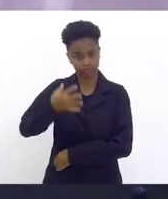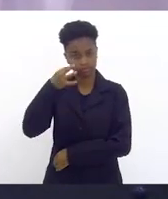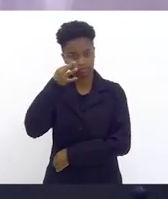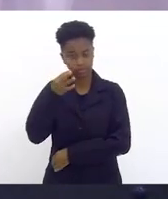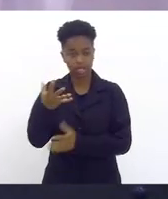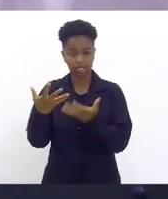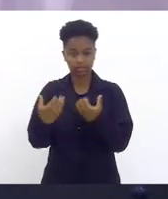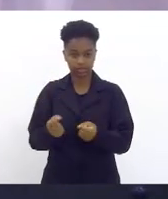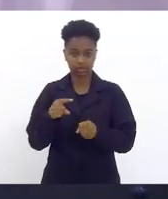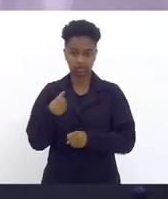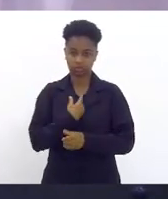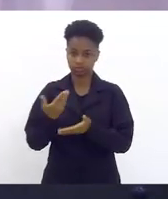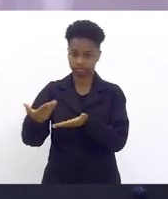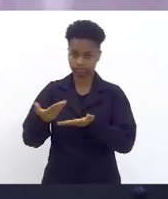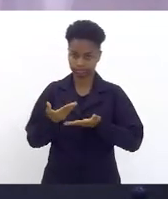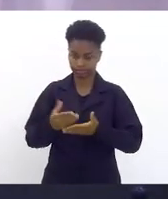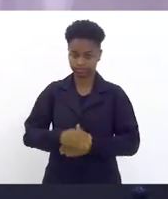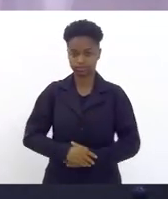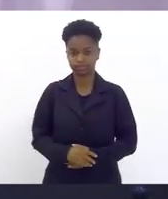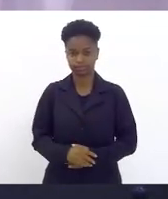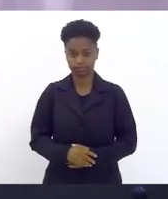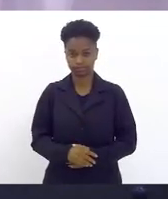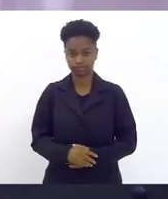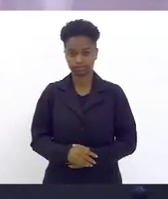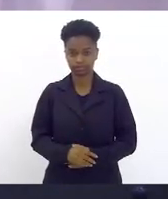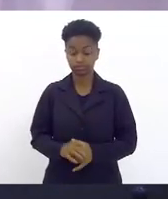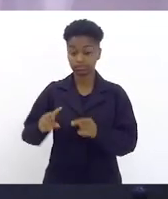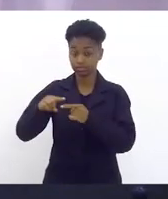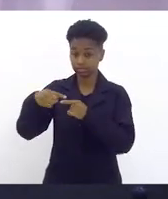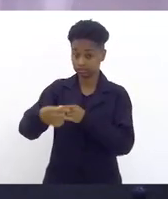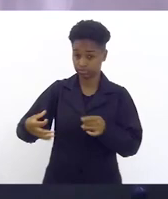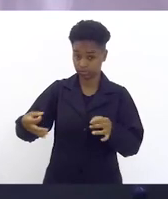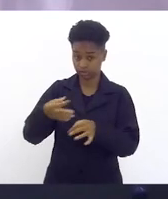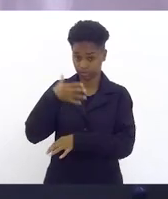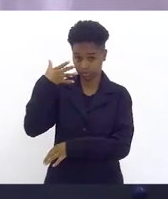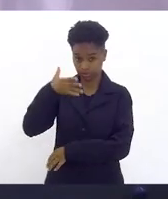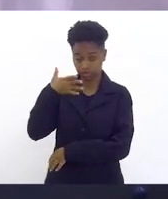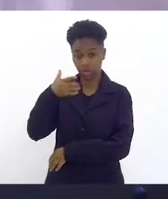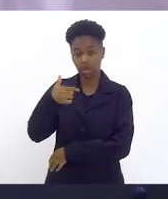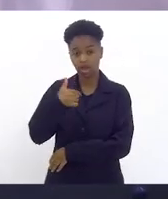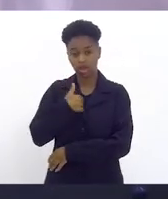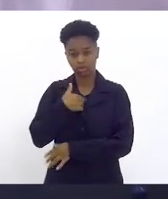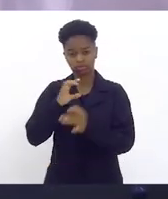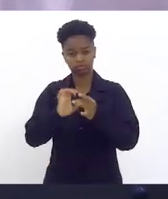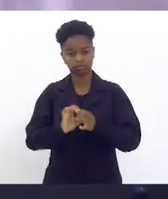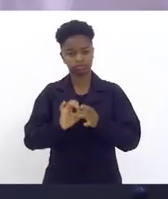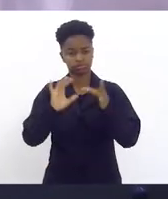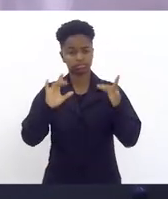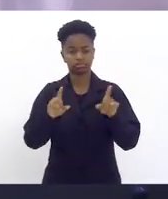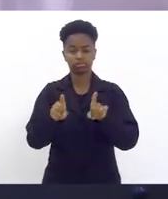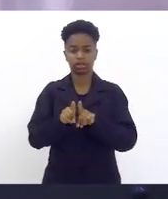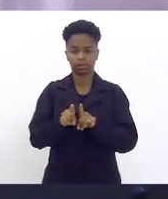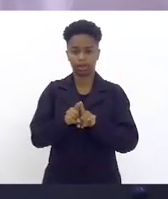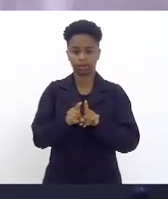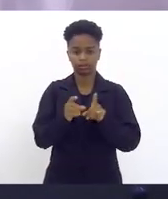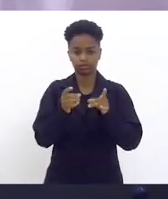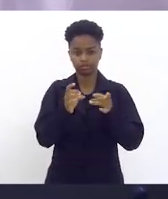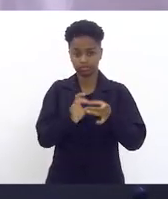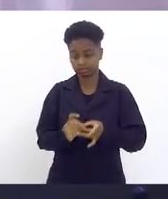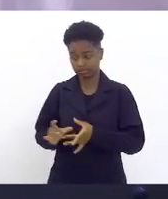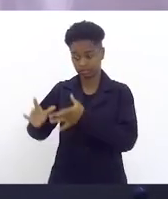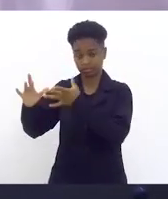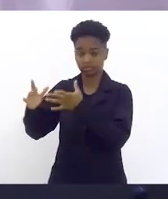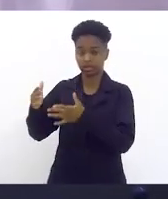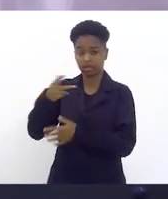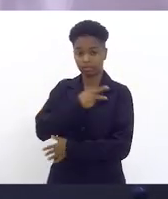nosso convite após minha fala vou tomar a liberdade de passar a presidência desta